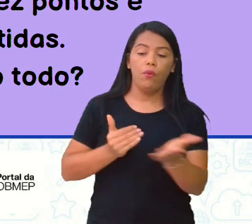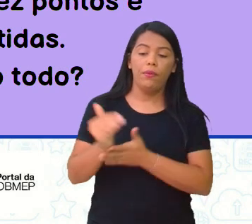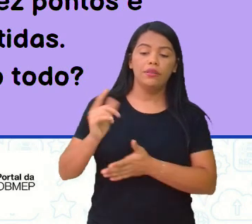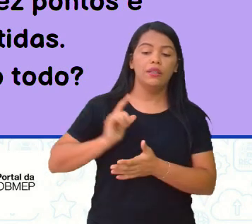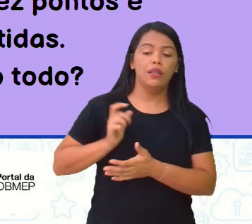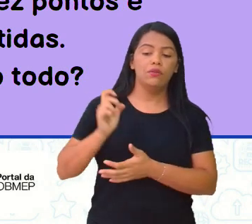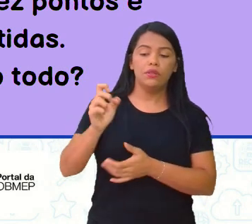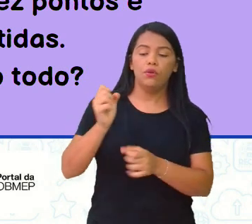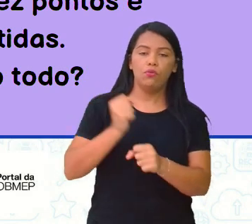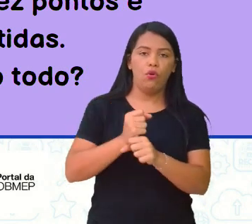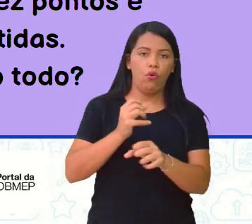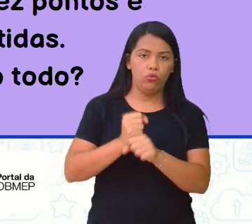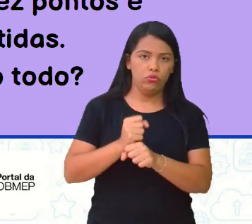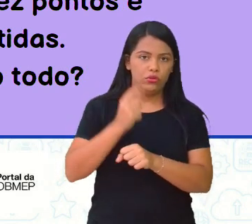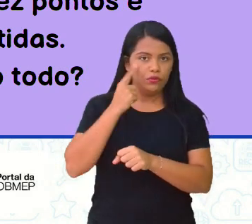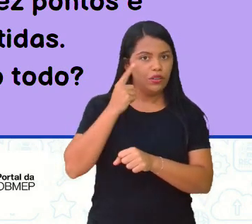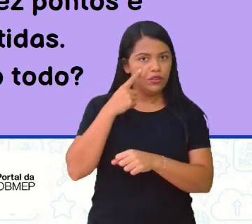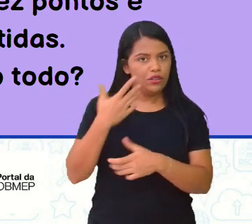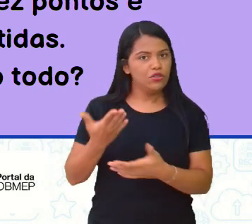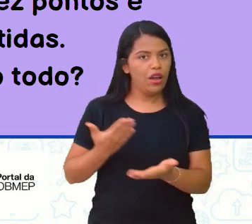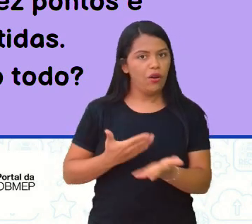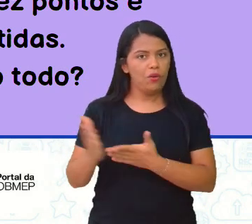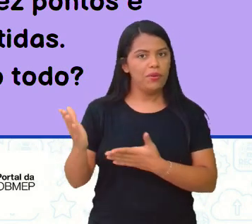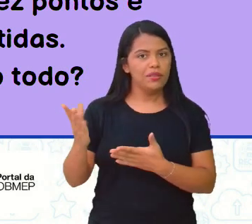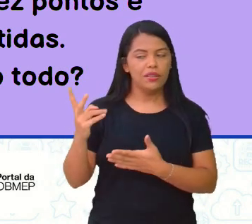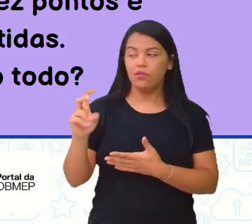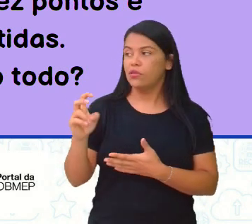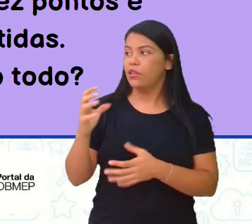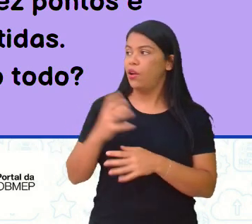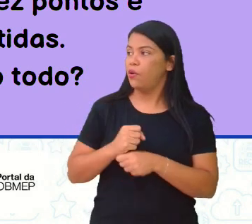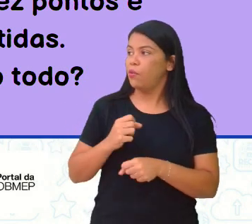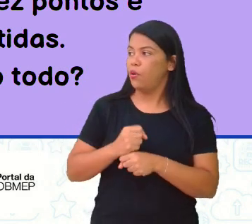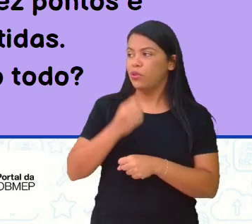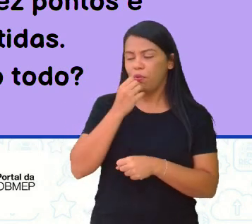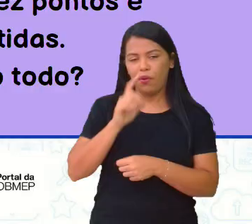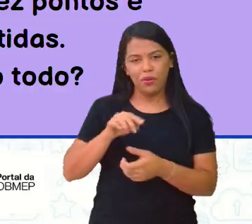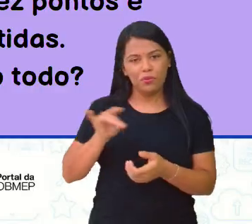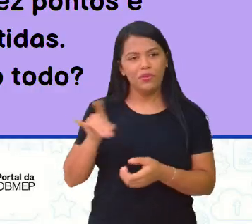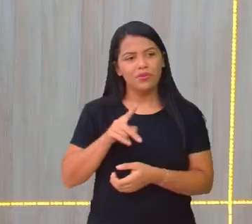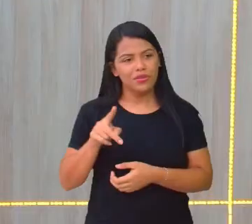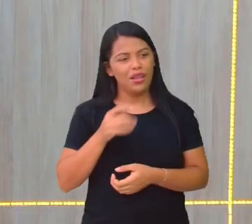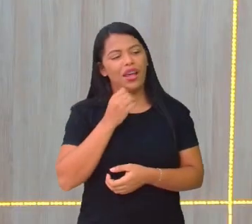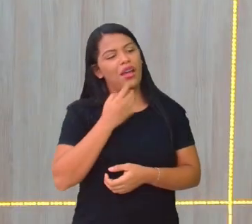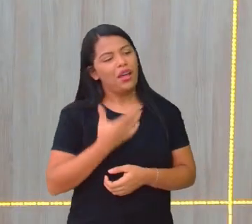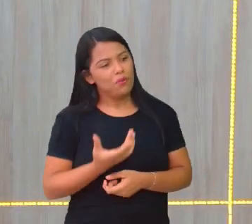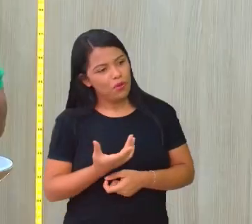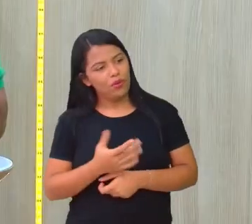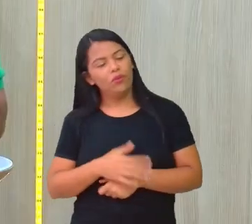5 pontos. Olha, você já começa com 5 pontos. Jogo Bonzinho, bom, né, viu? professor?